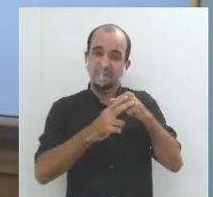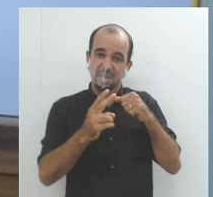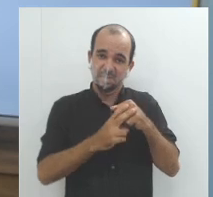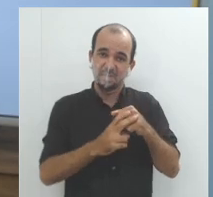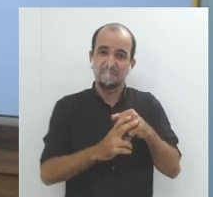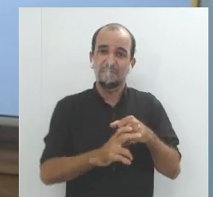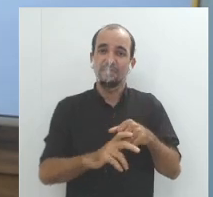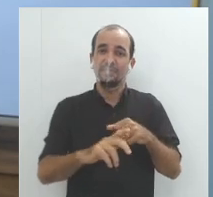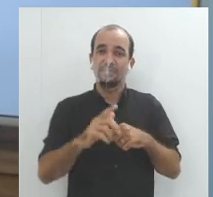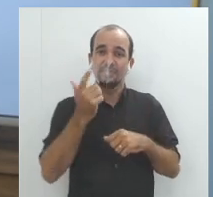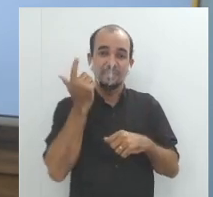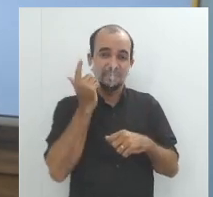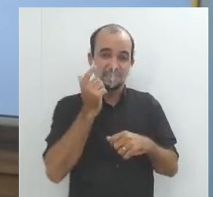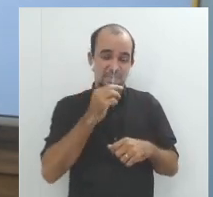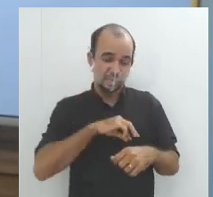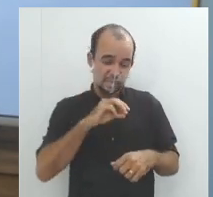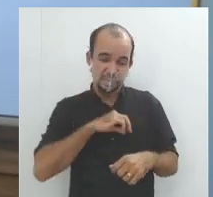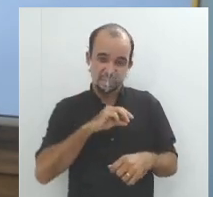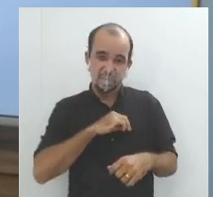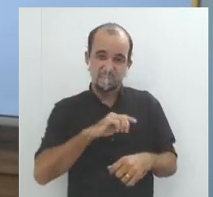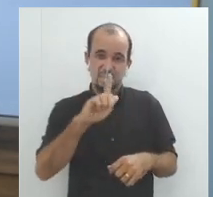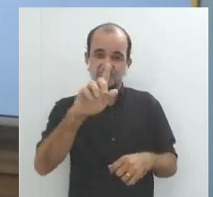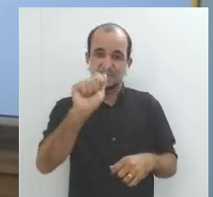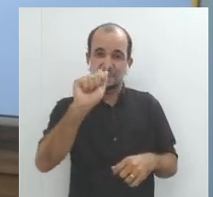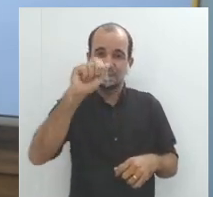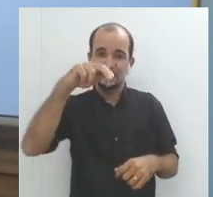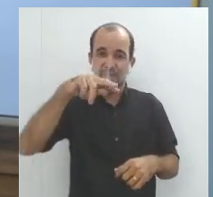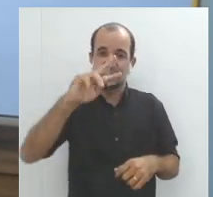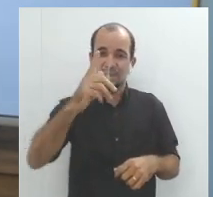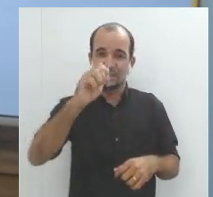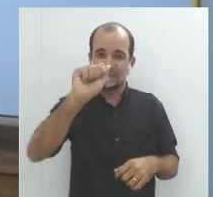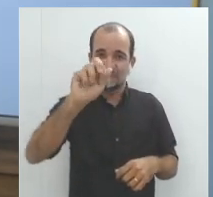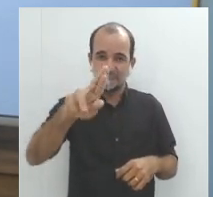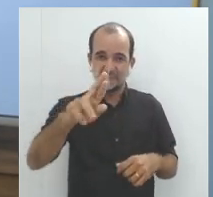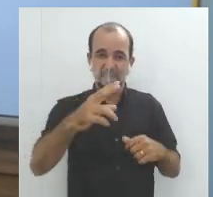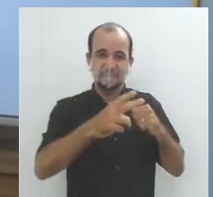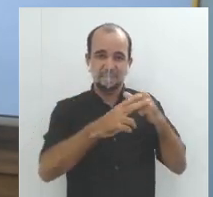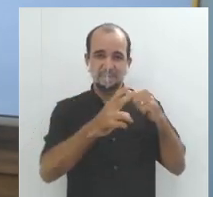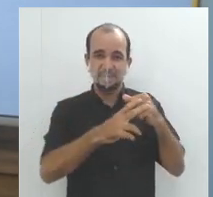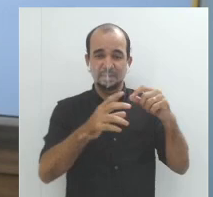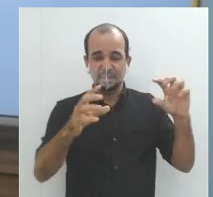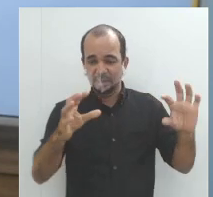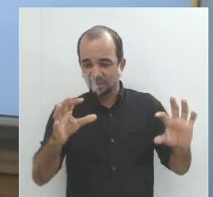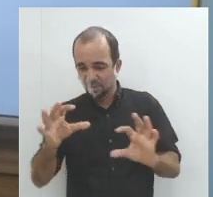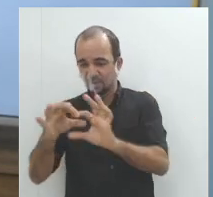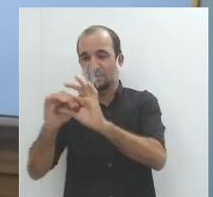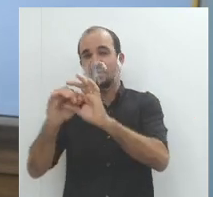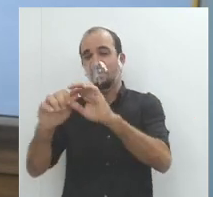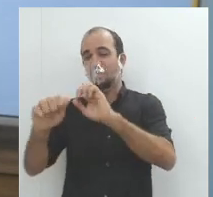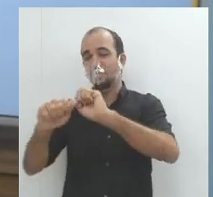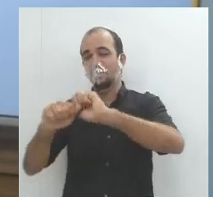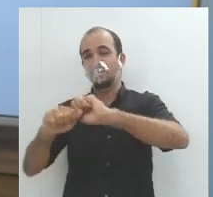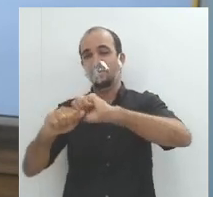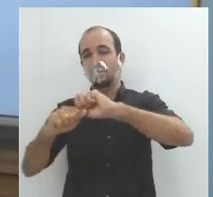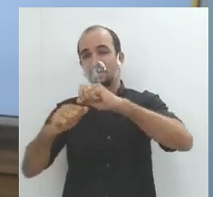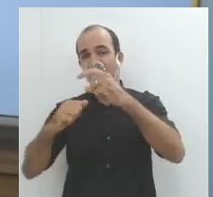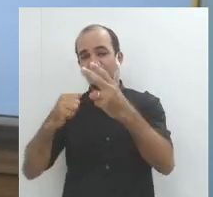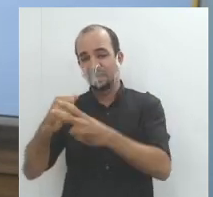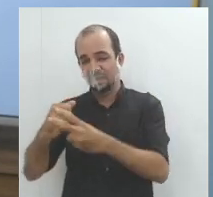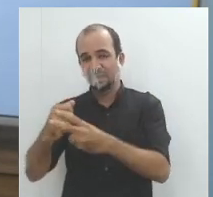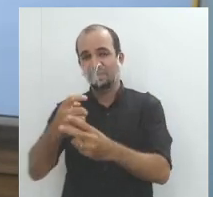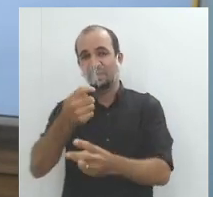sendo circunstancializado pelo advérbio pouco, e esse advérbio pouco está sendo